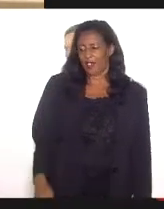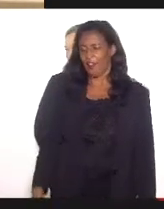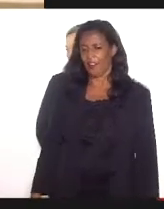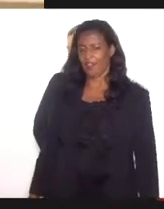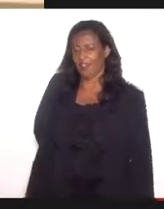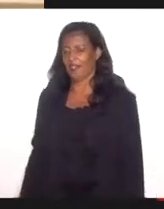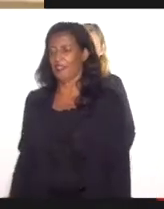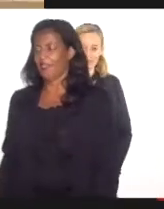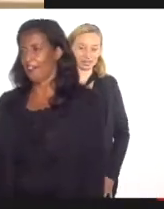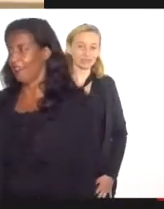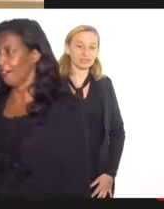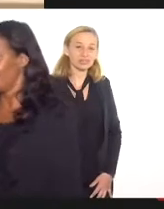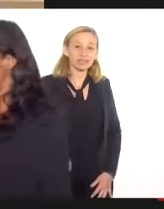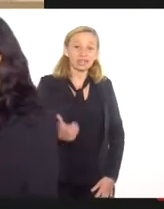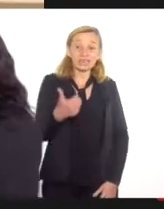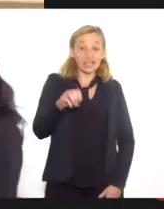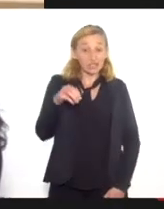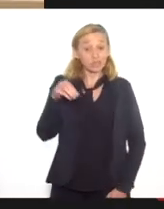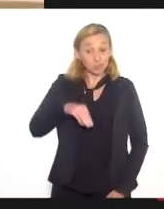o senhor dispõe de dez minutos, tá?